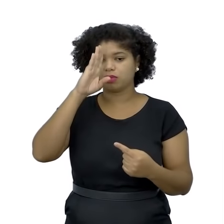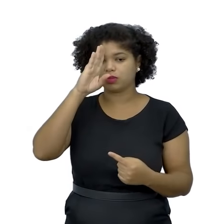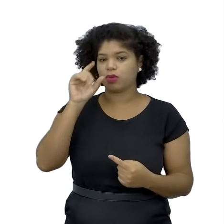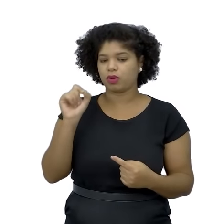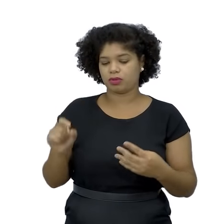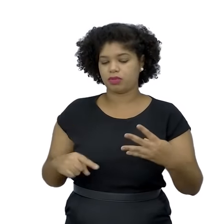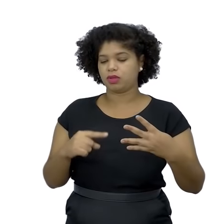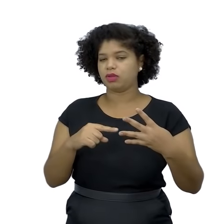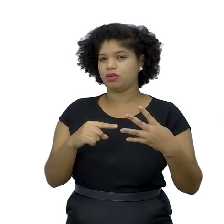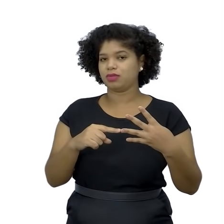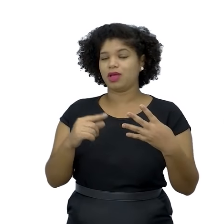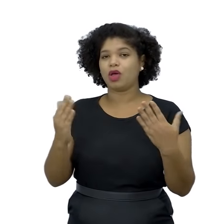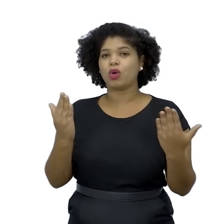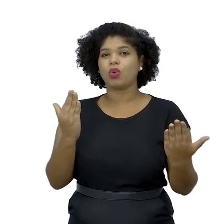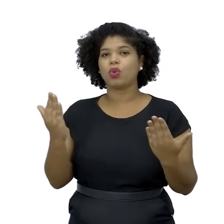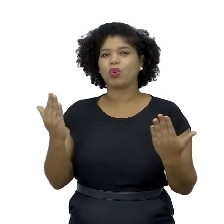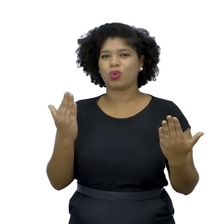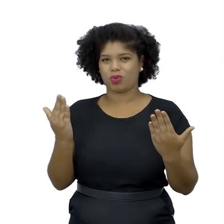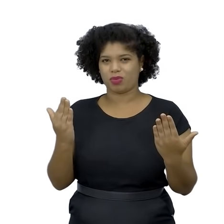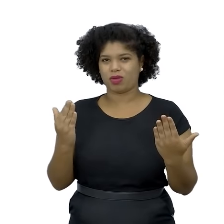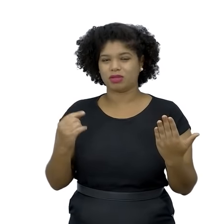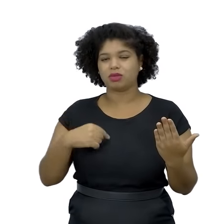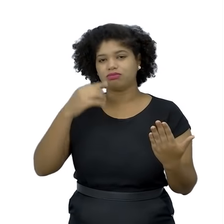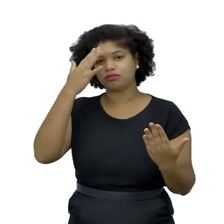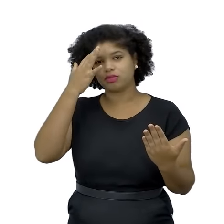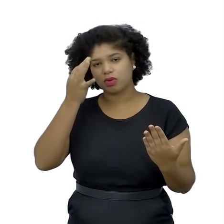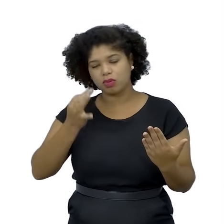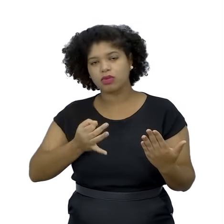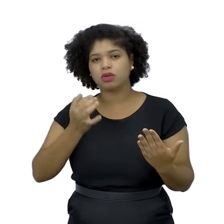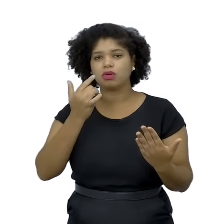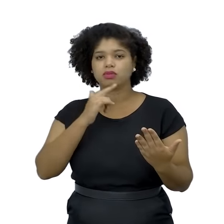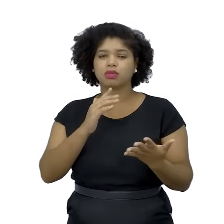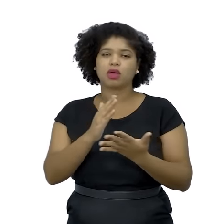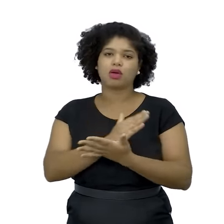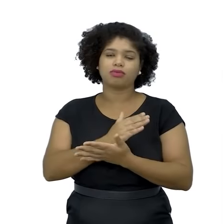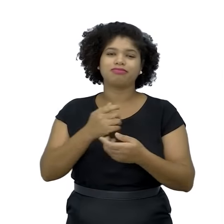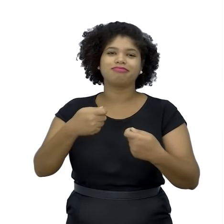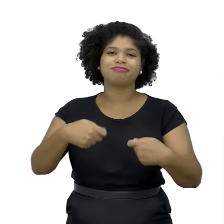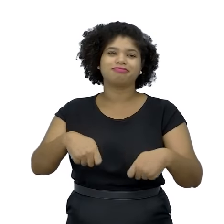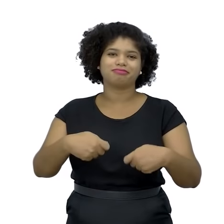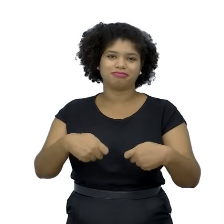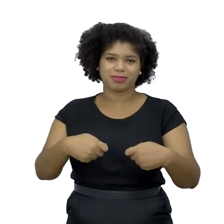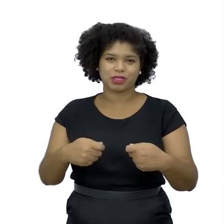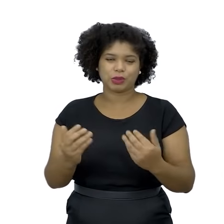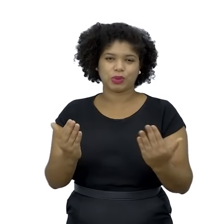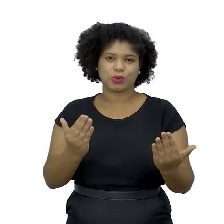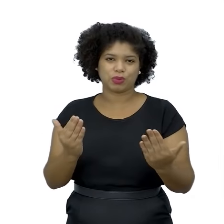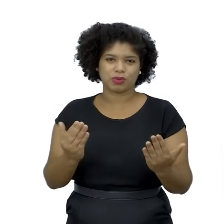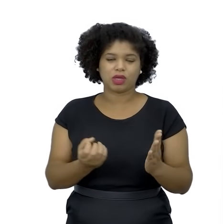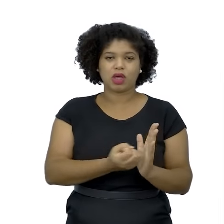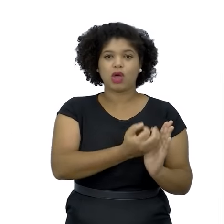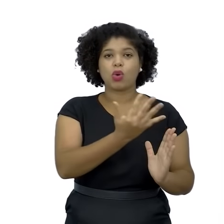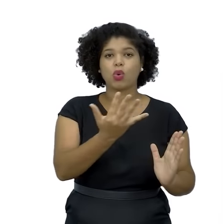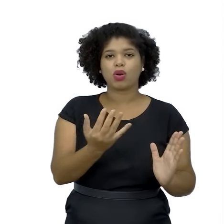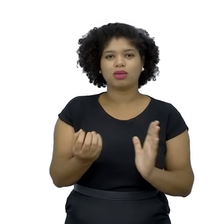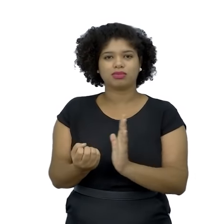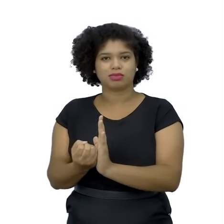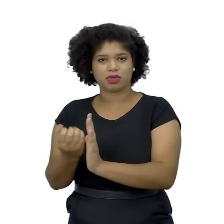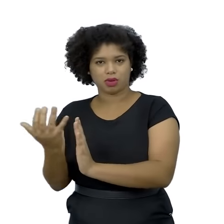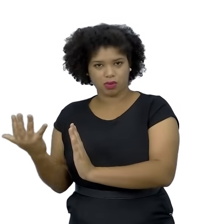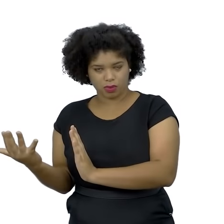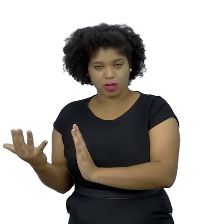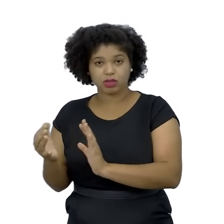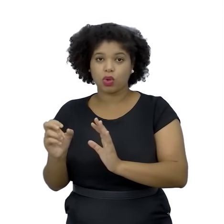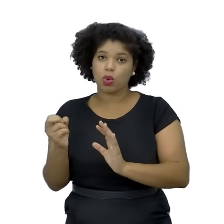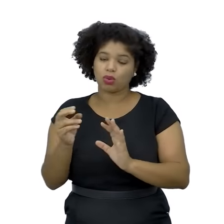Temos aqui a ideia da comparação, que indica situações em que será necessário comparar quantidades,